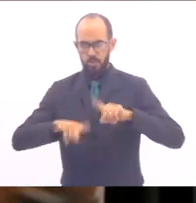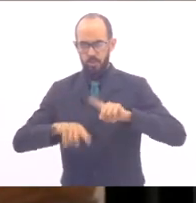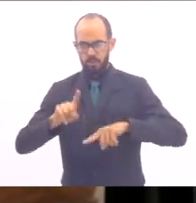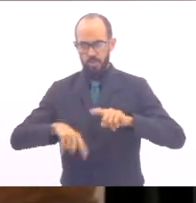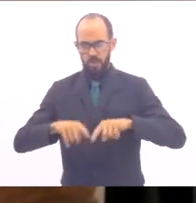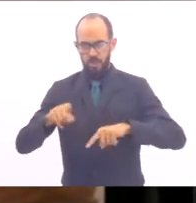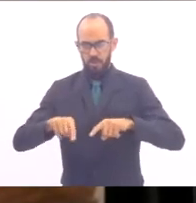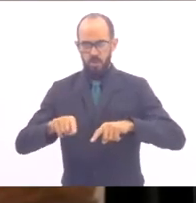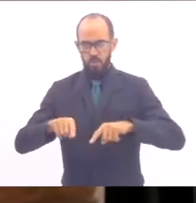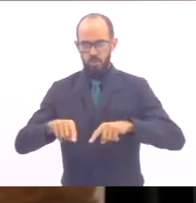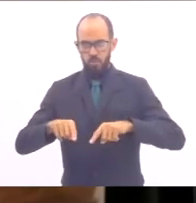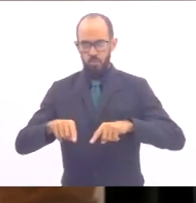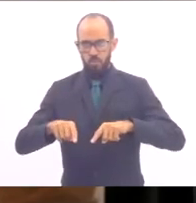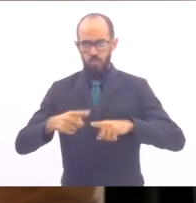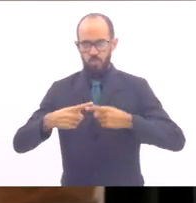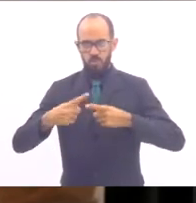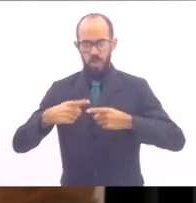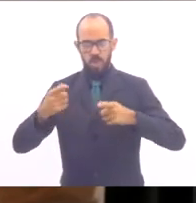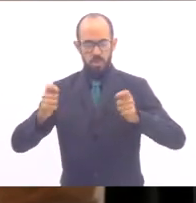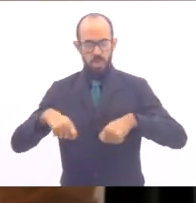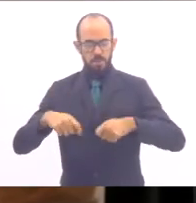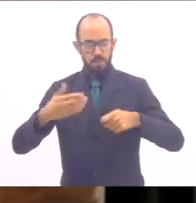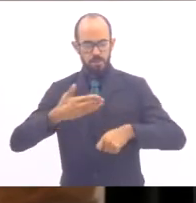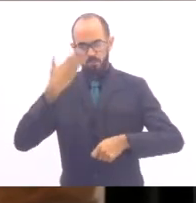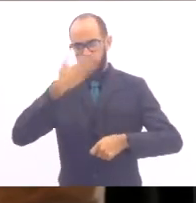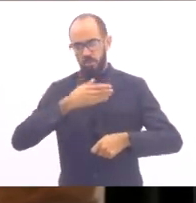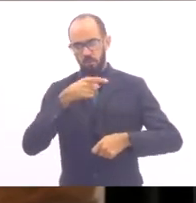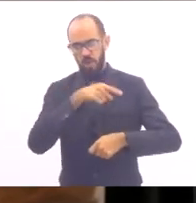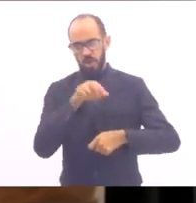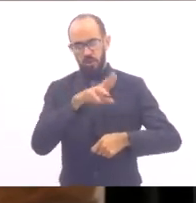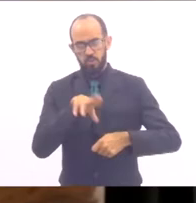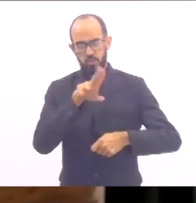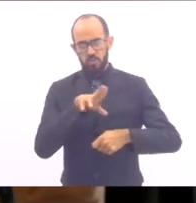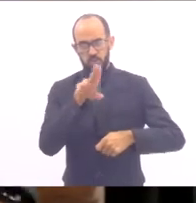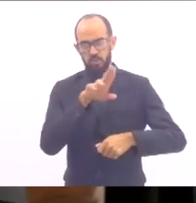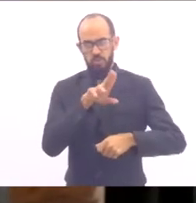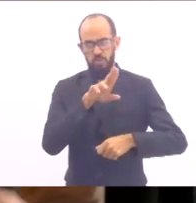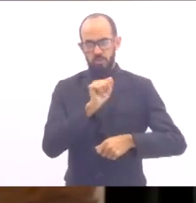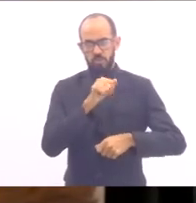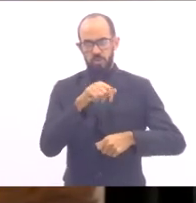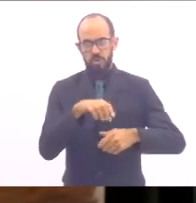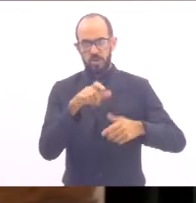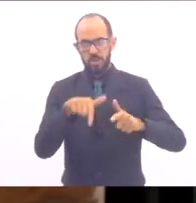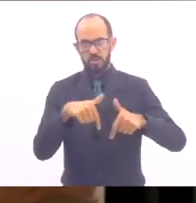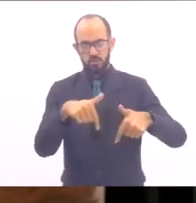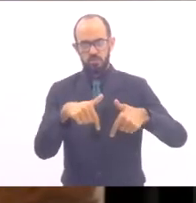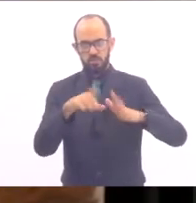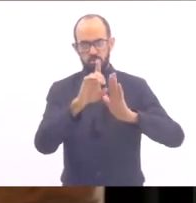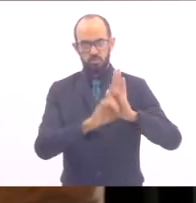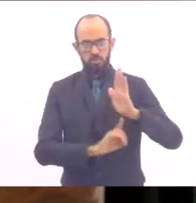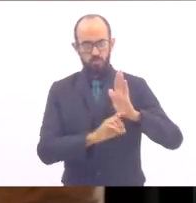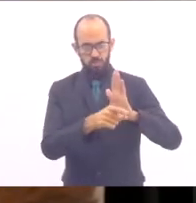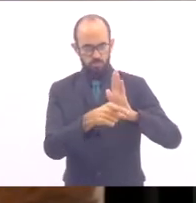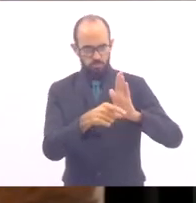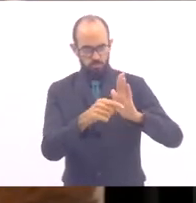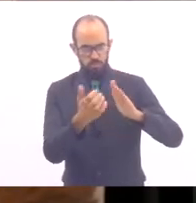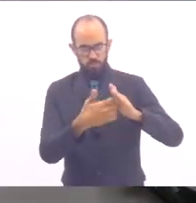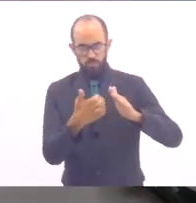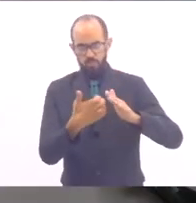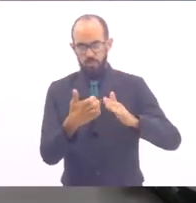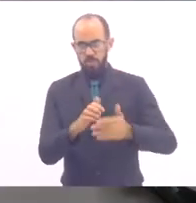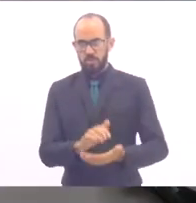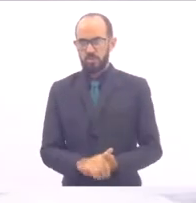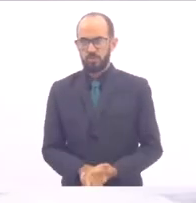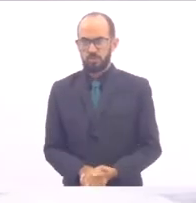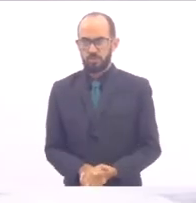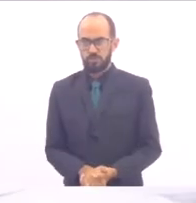que elas vão ter que comprovar para vocês nos ADAs das empresas, aí nos atos declaratórios das empresas. É só uma pergunta, tá pegando bom. Esse gancho. Mas eu vou deixar